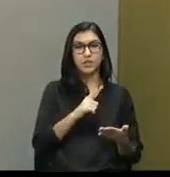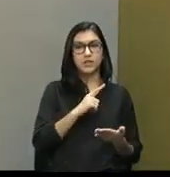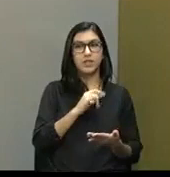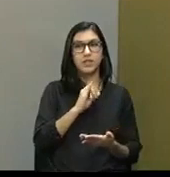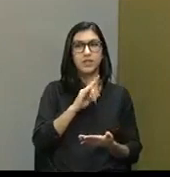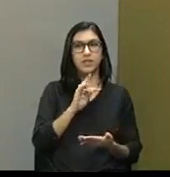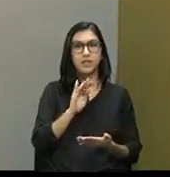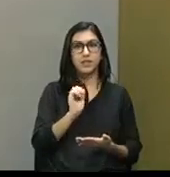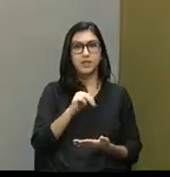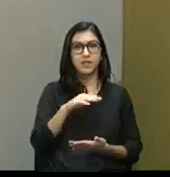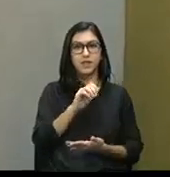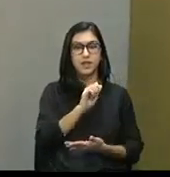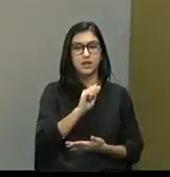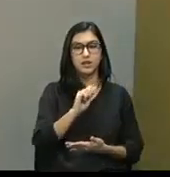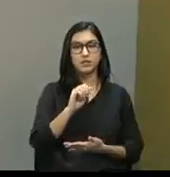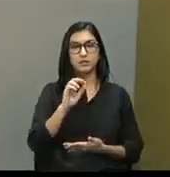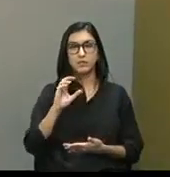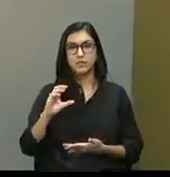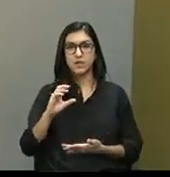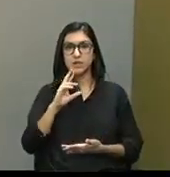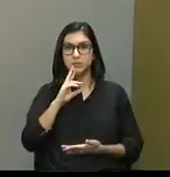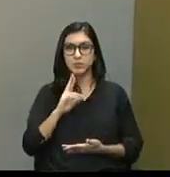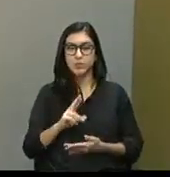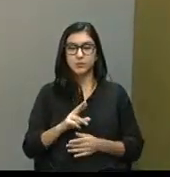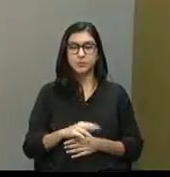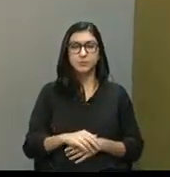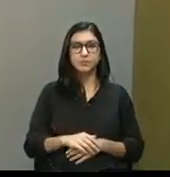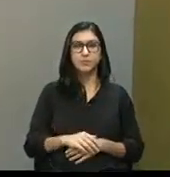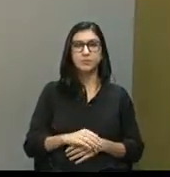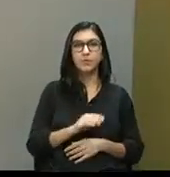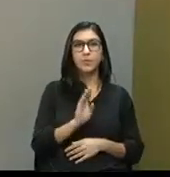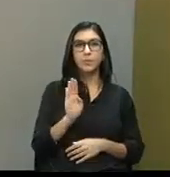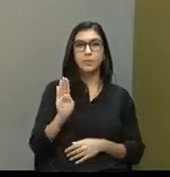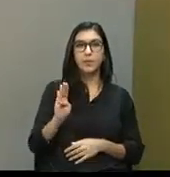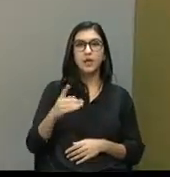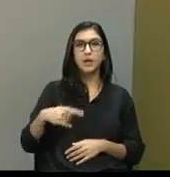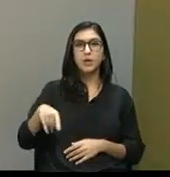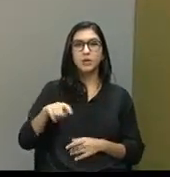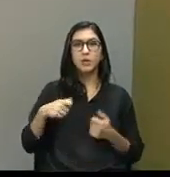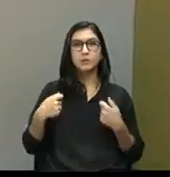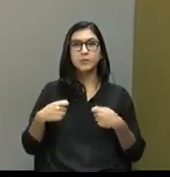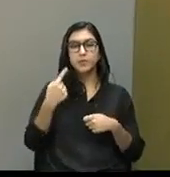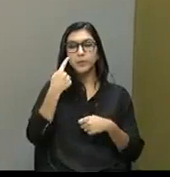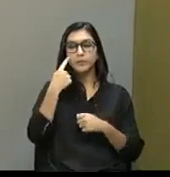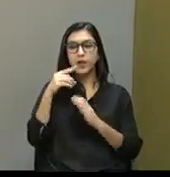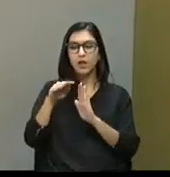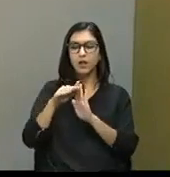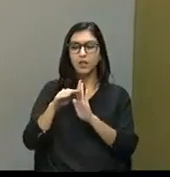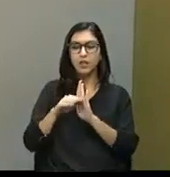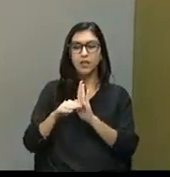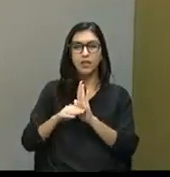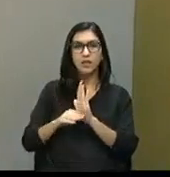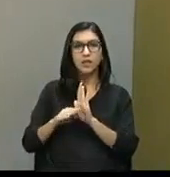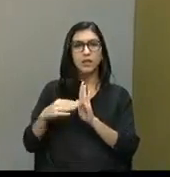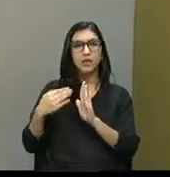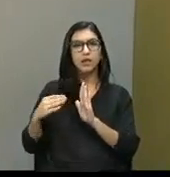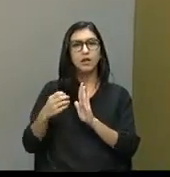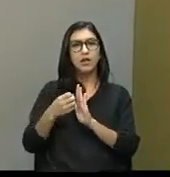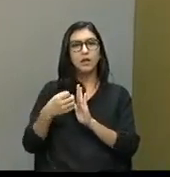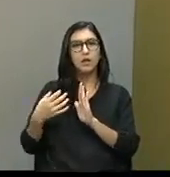matriz C é a resolução do item A. O item B, nós tínhamos que determinar o